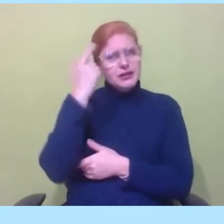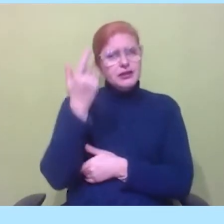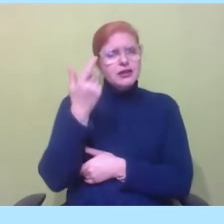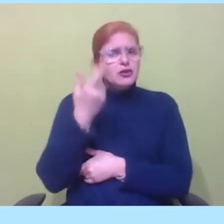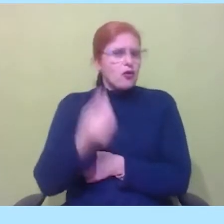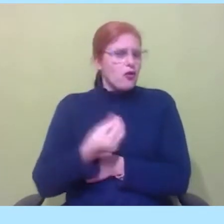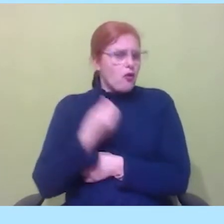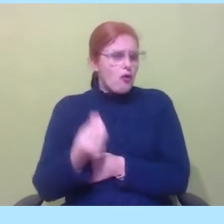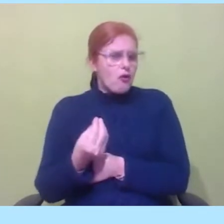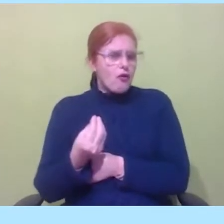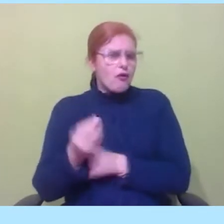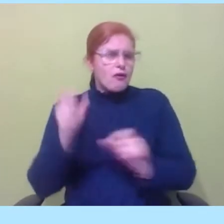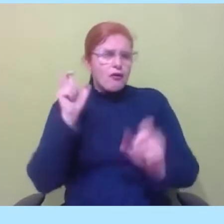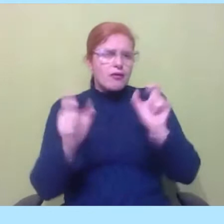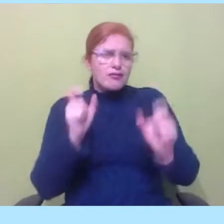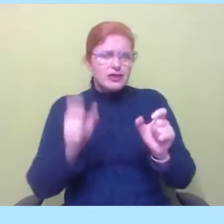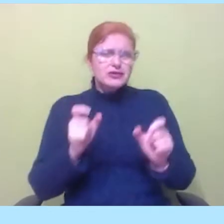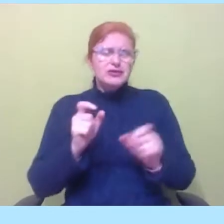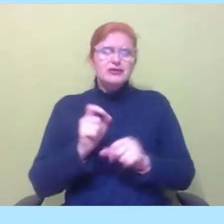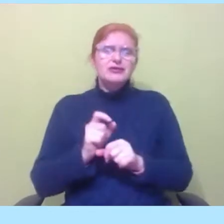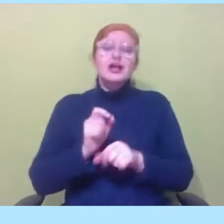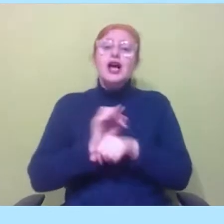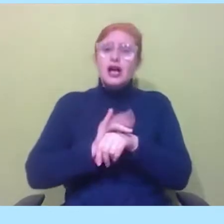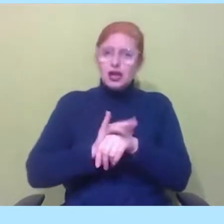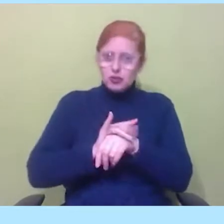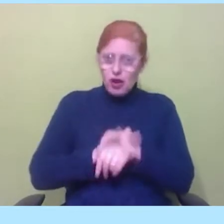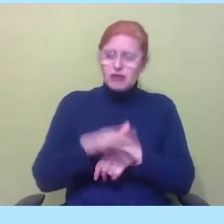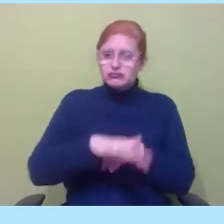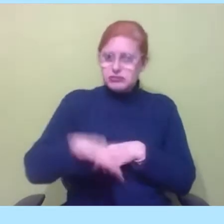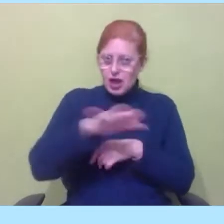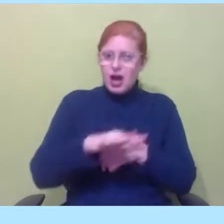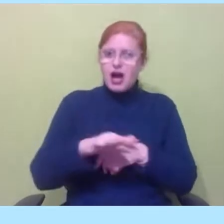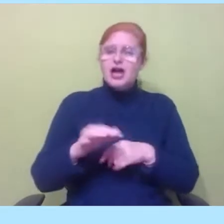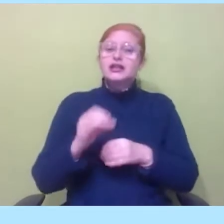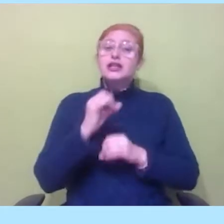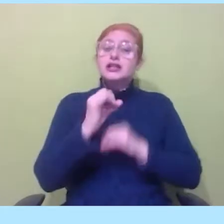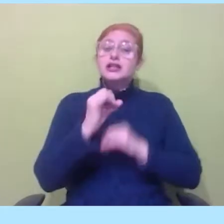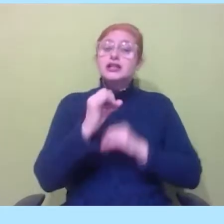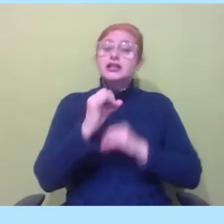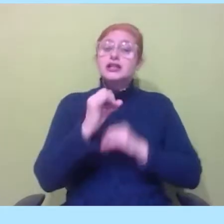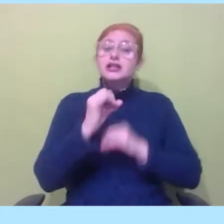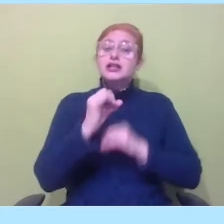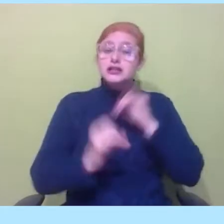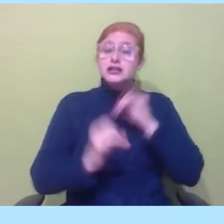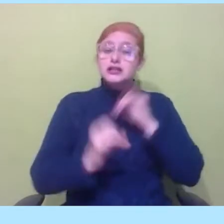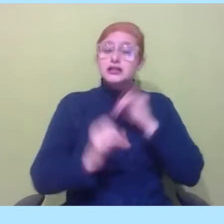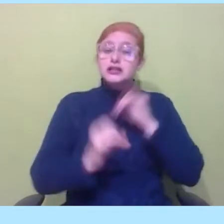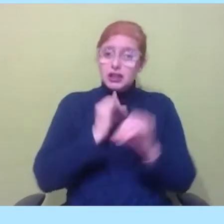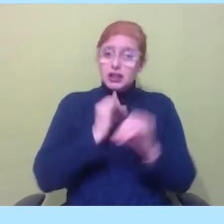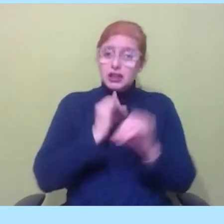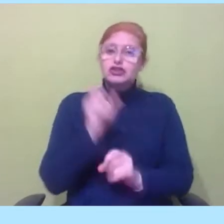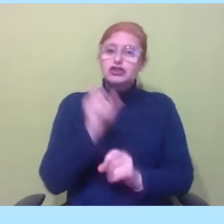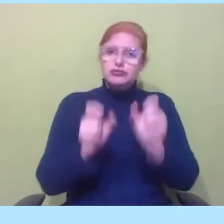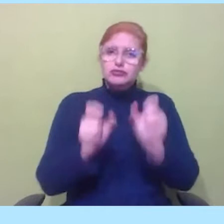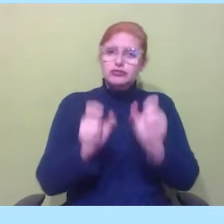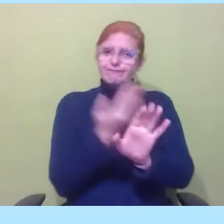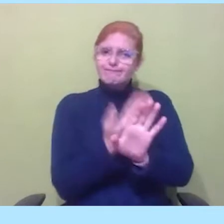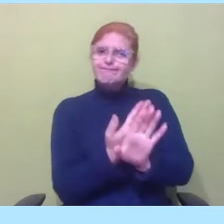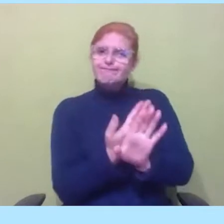adoecidas mentalmente nesse ambiente da internet, pessoas que são afastadas do ambiente da internet muitas